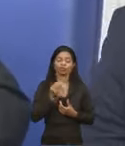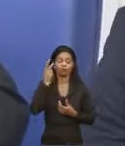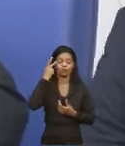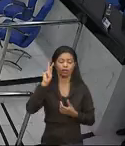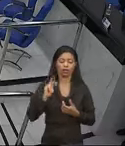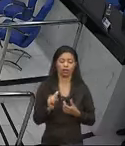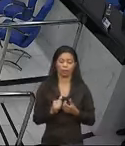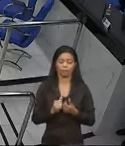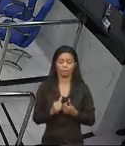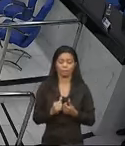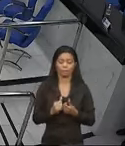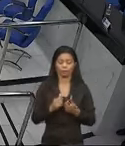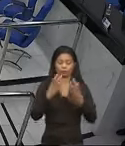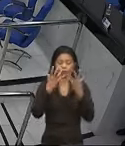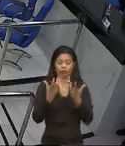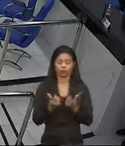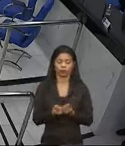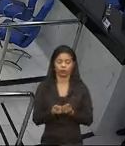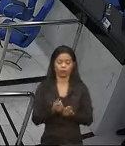da palavra.